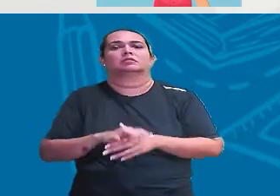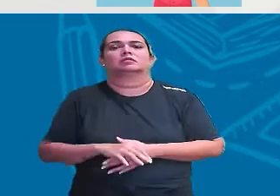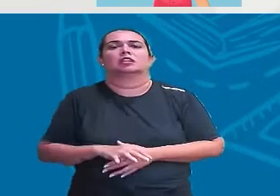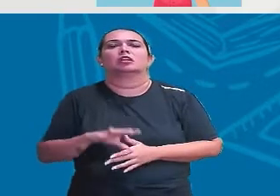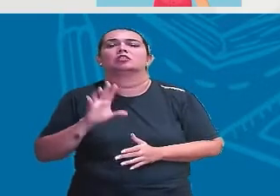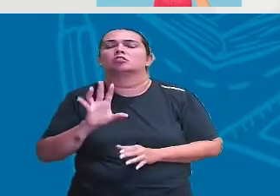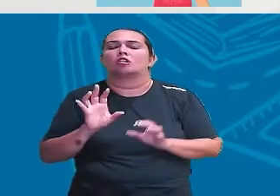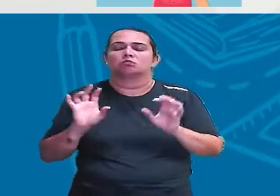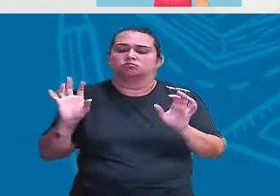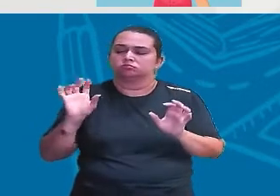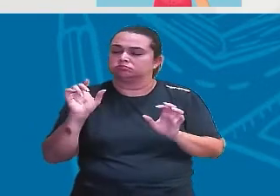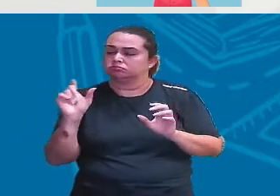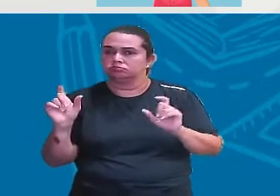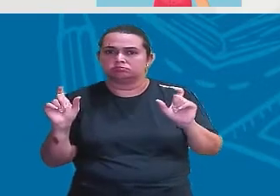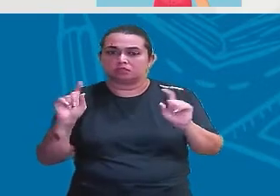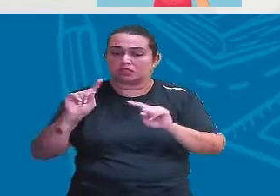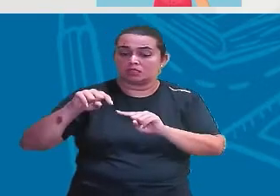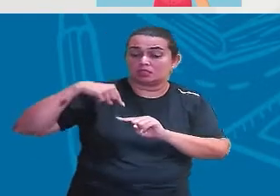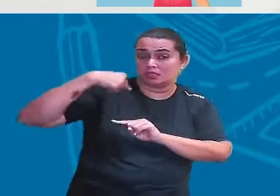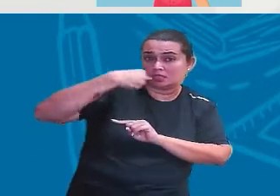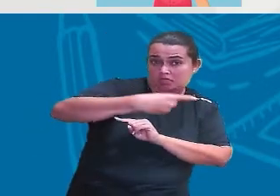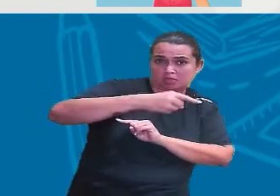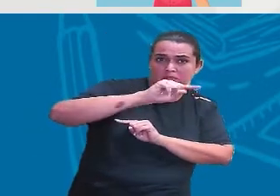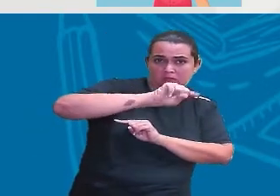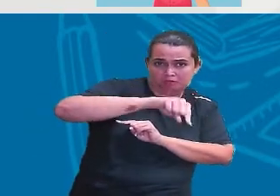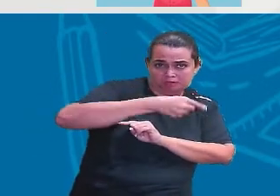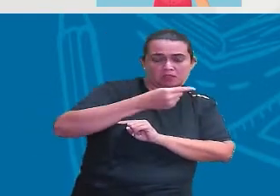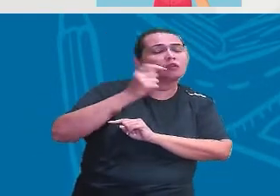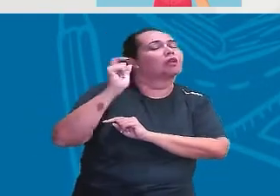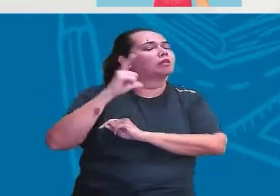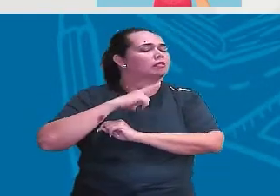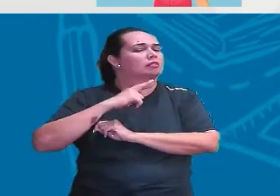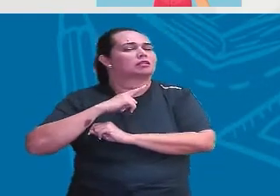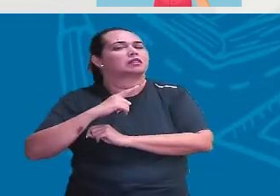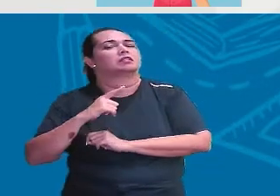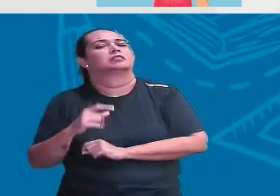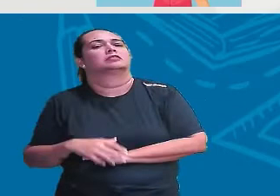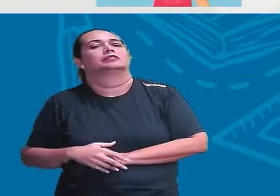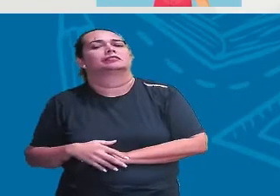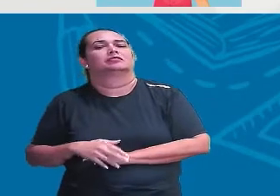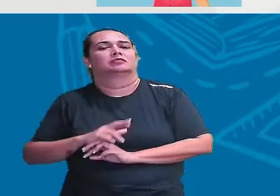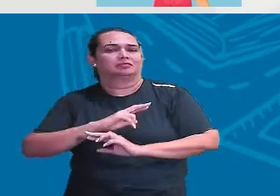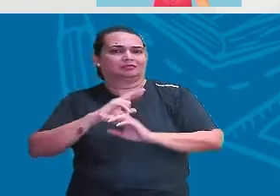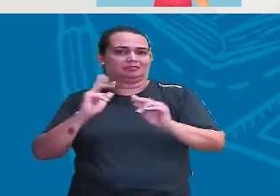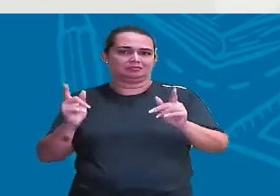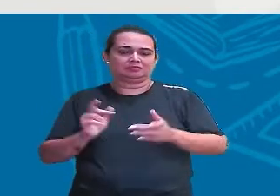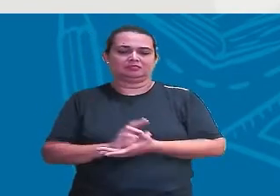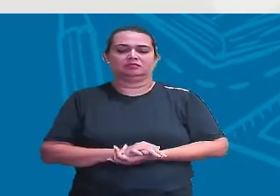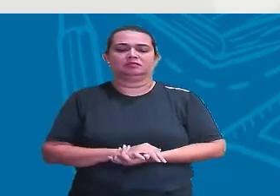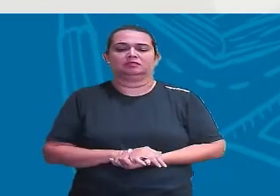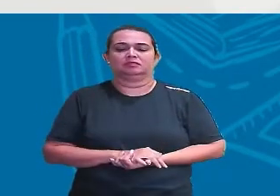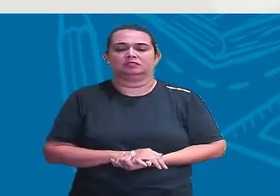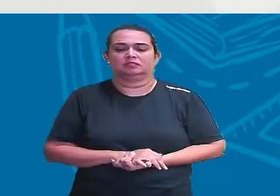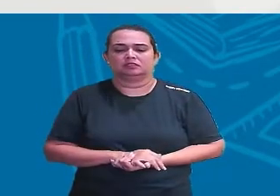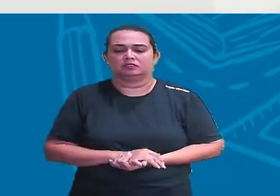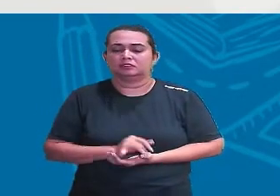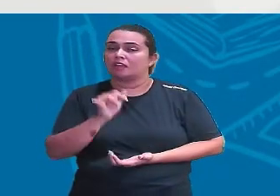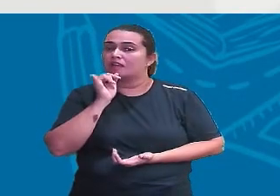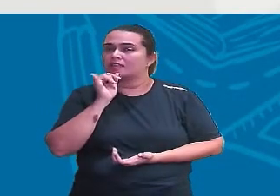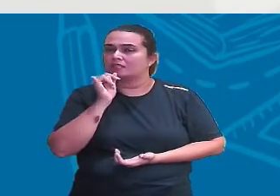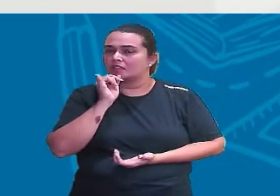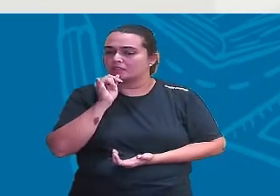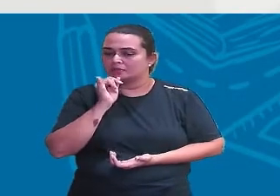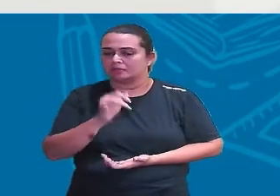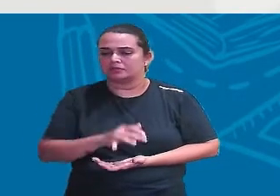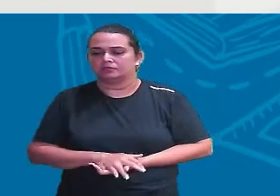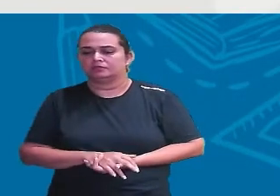as conjunções é que eu tenho uma vírgula para dar continuação. Então, fica ligadinho. Agora, olha o exemplo que eu